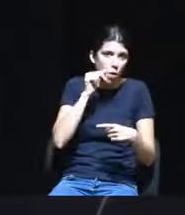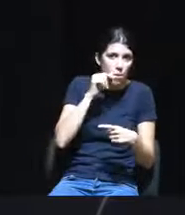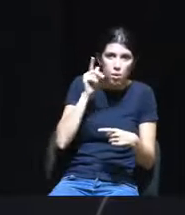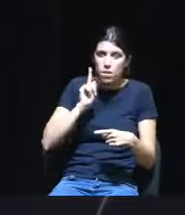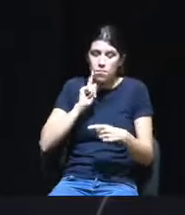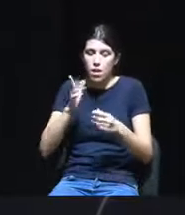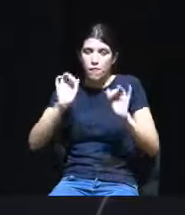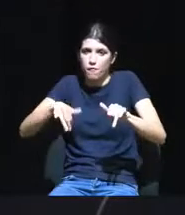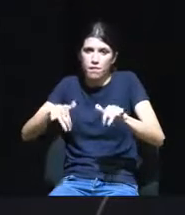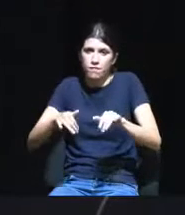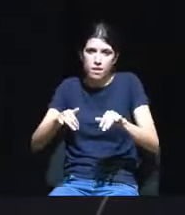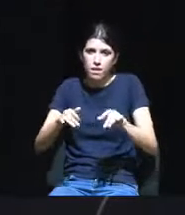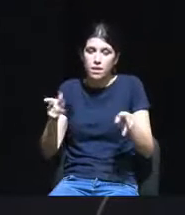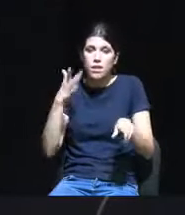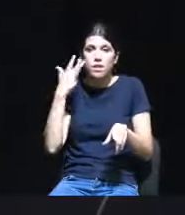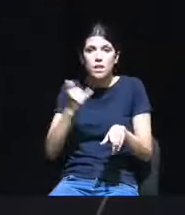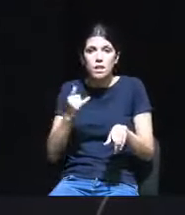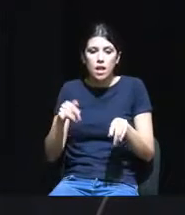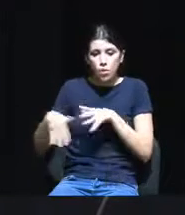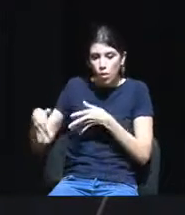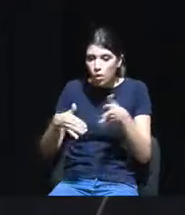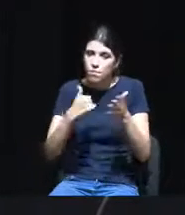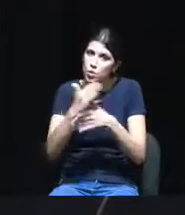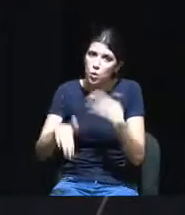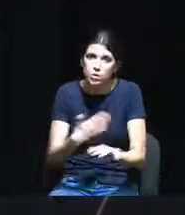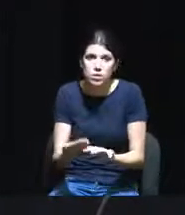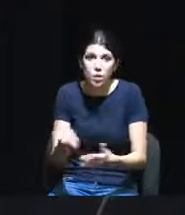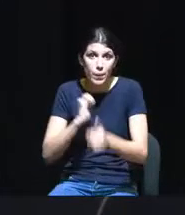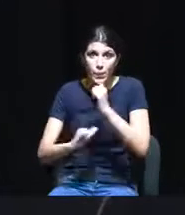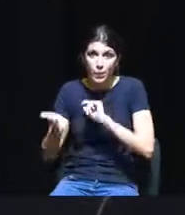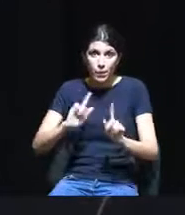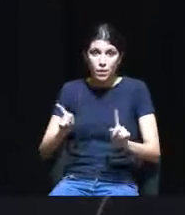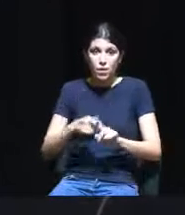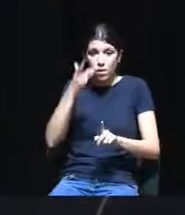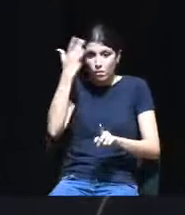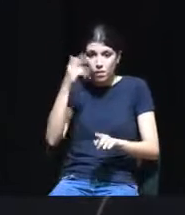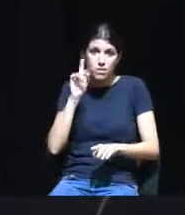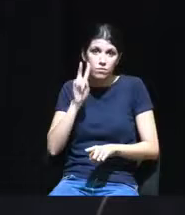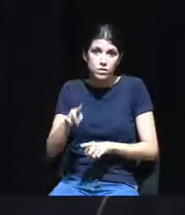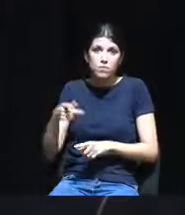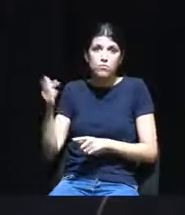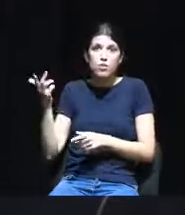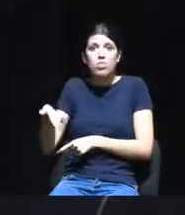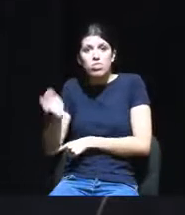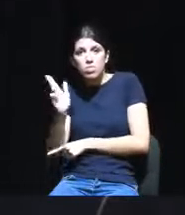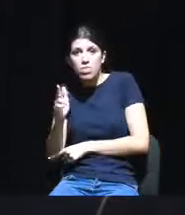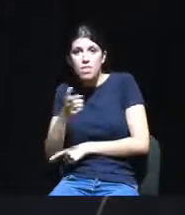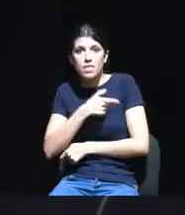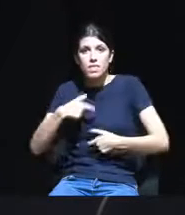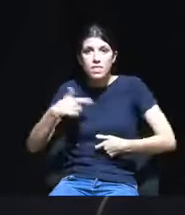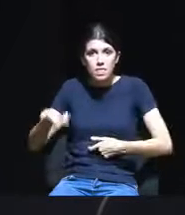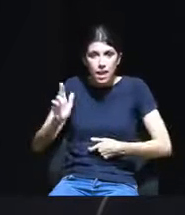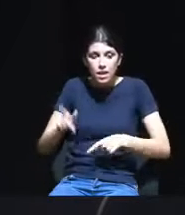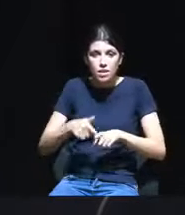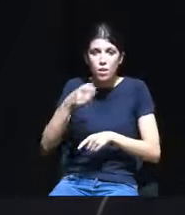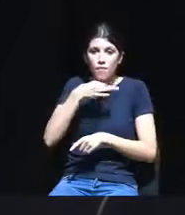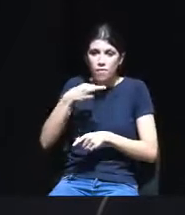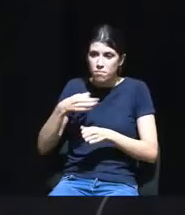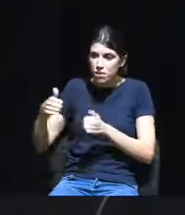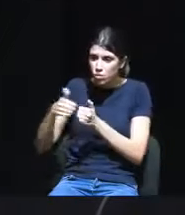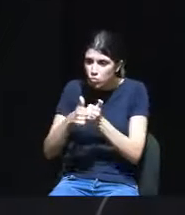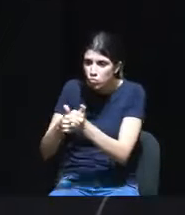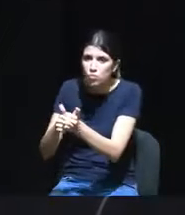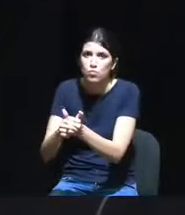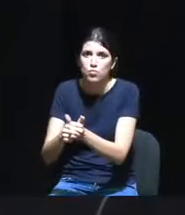isso, continuar o caminho e garantir que não há recuos, tão fáceis de acontecer como vemos no Texas, onde famílias de pessoas trans são perseguidas e